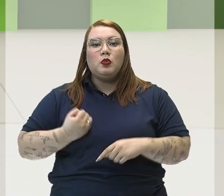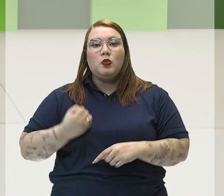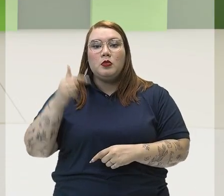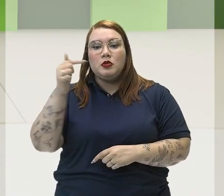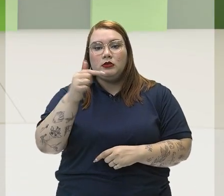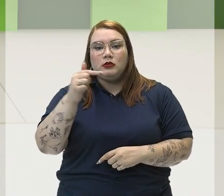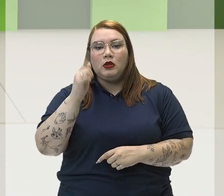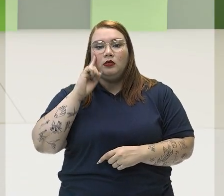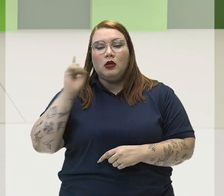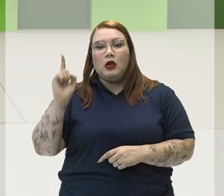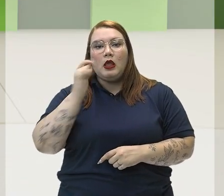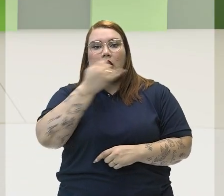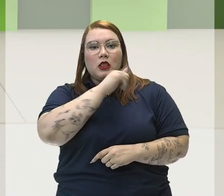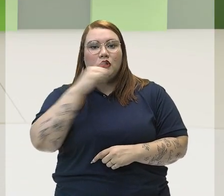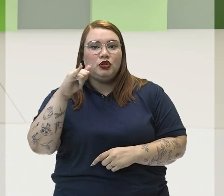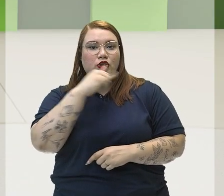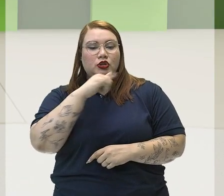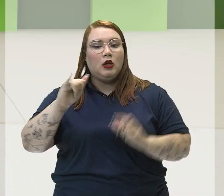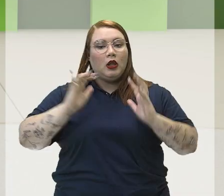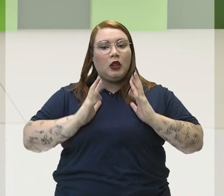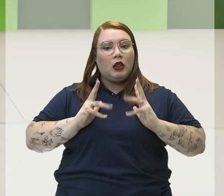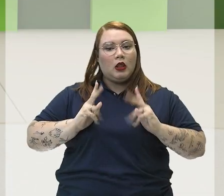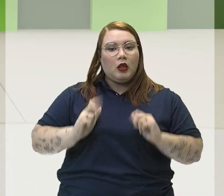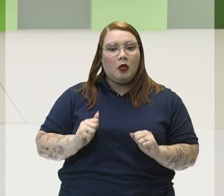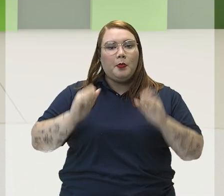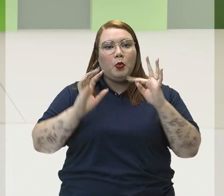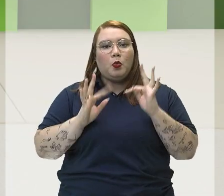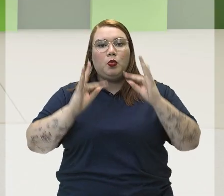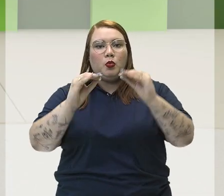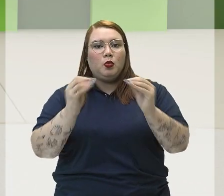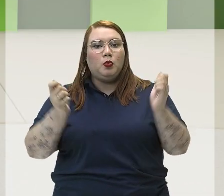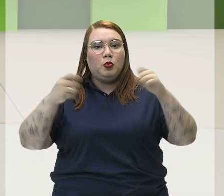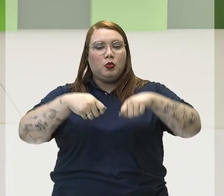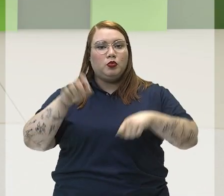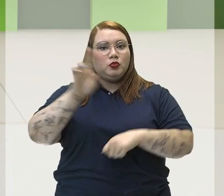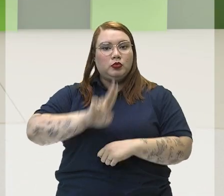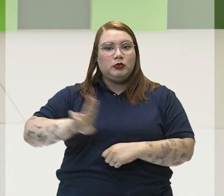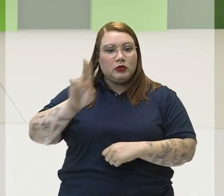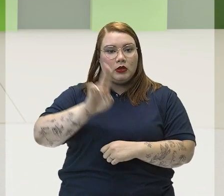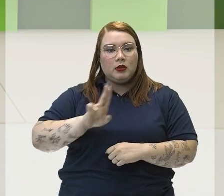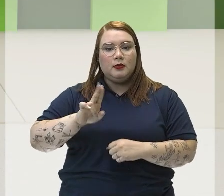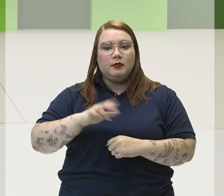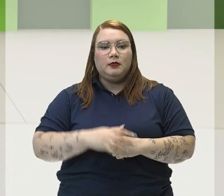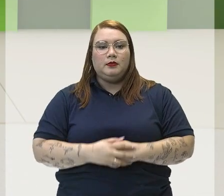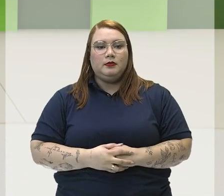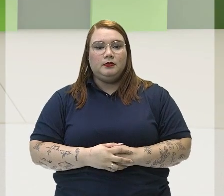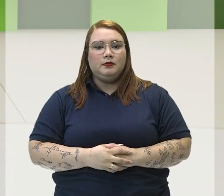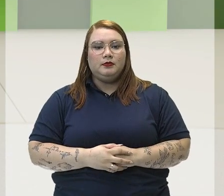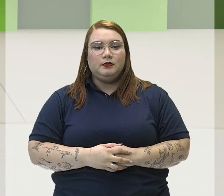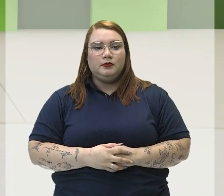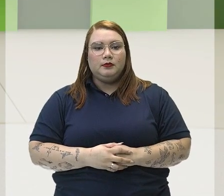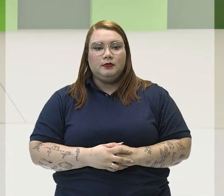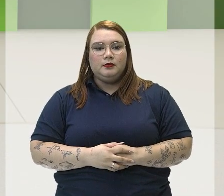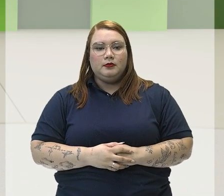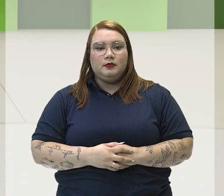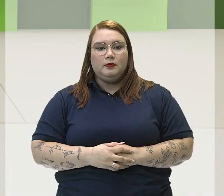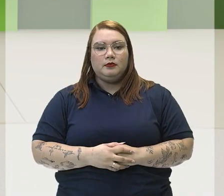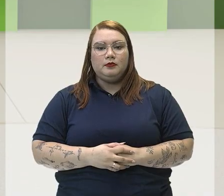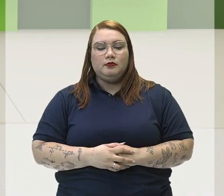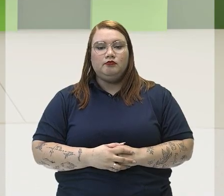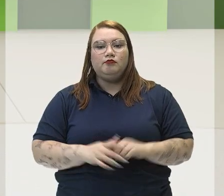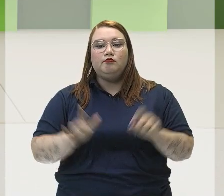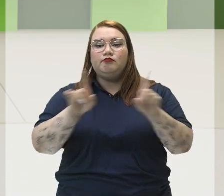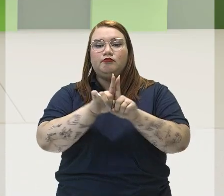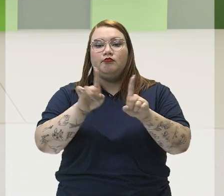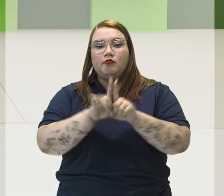fala sobre uma energia limpa, acessível. Olha só, vamos observar aqui. Sobre